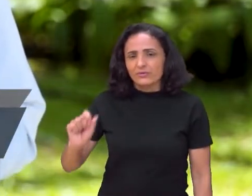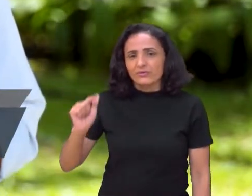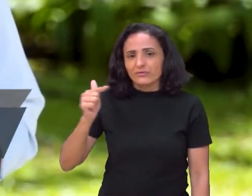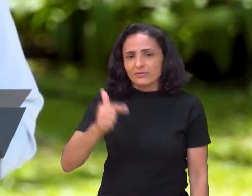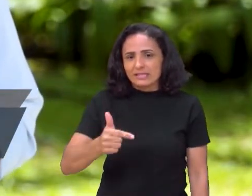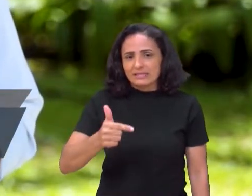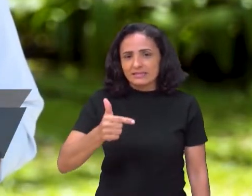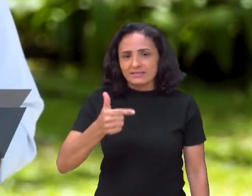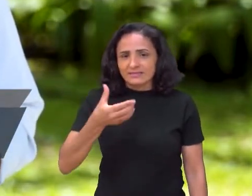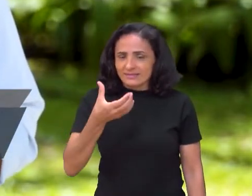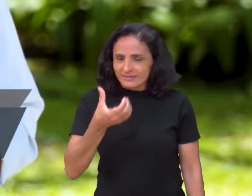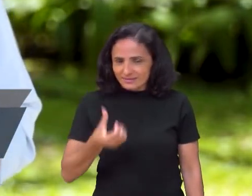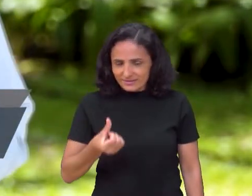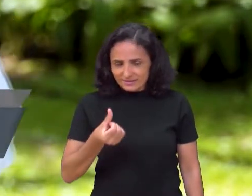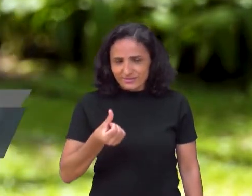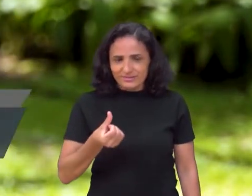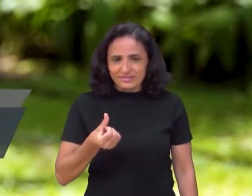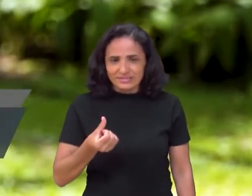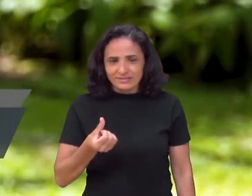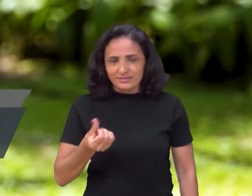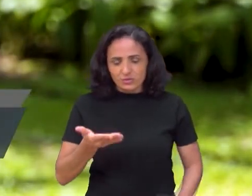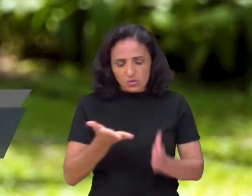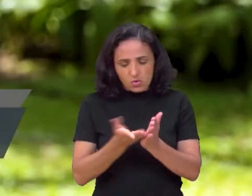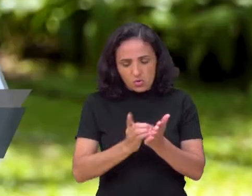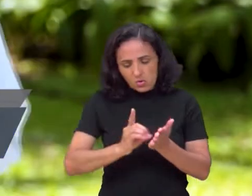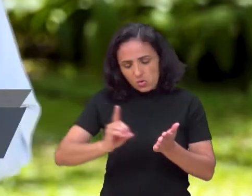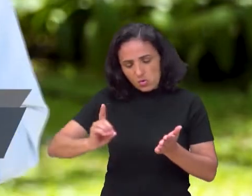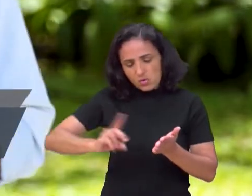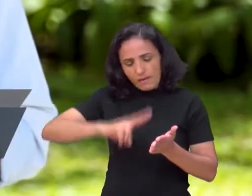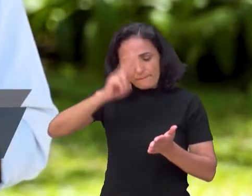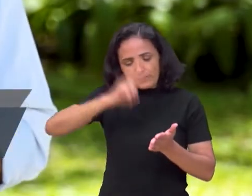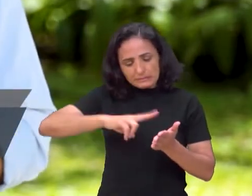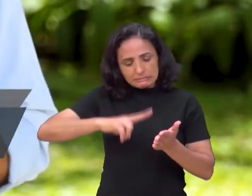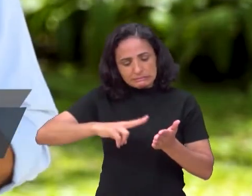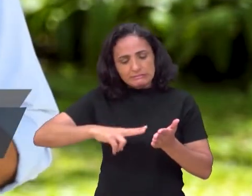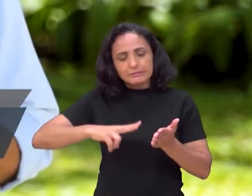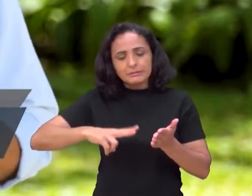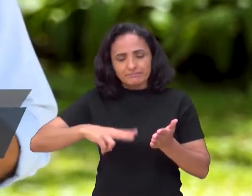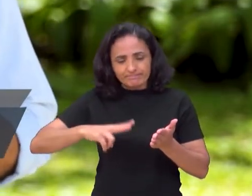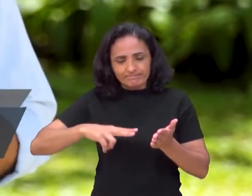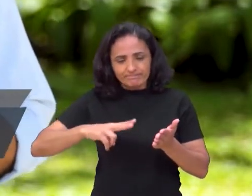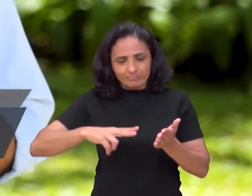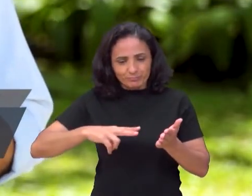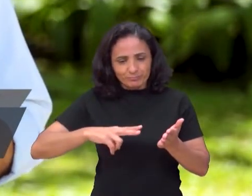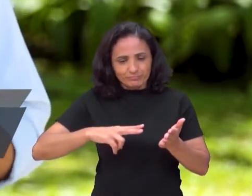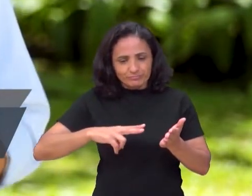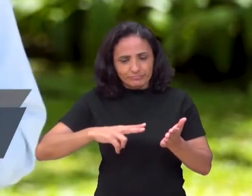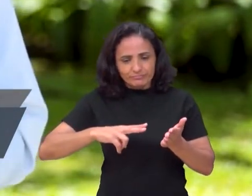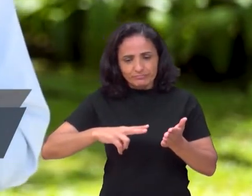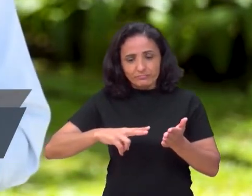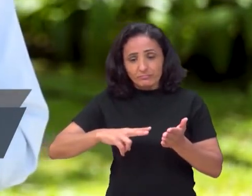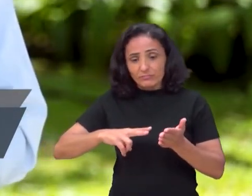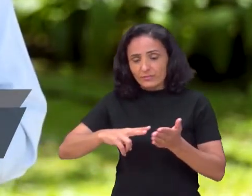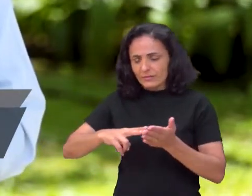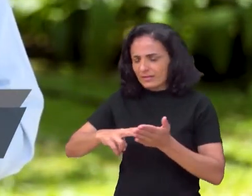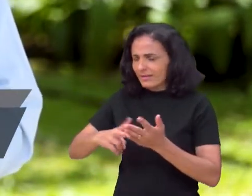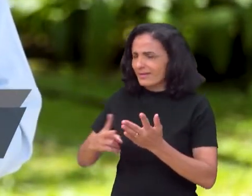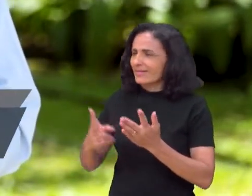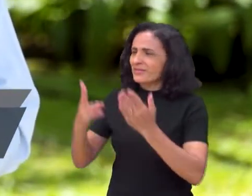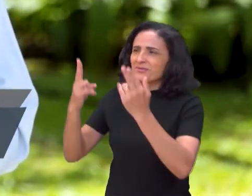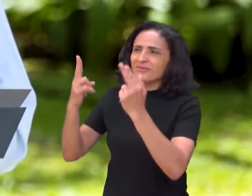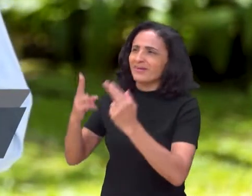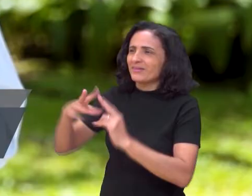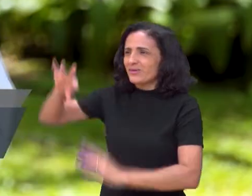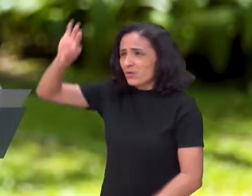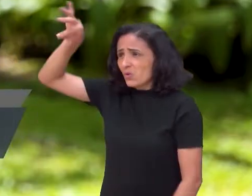número 26, a palavra do Senhor, ela diz assim: e da mesma maneira,